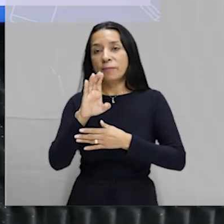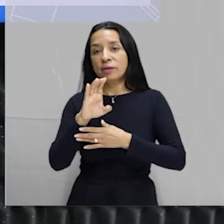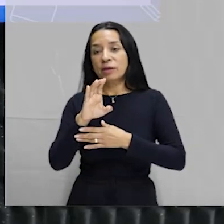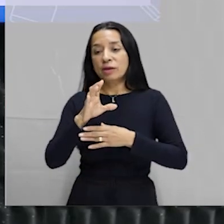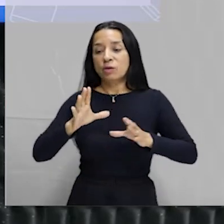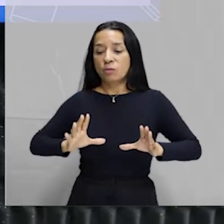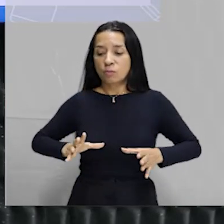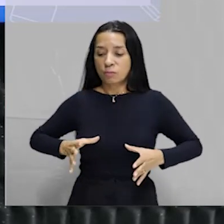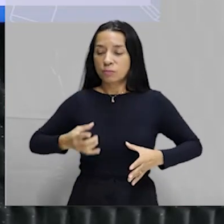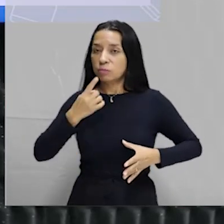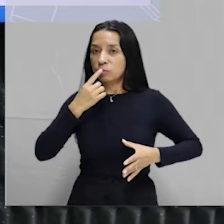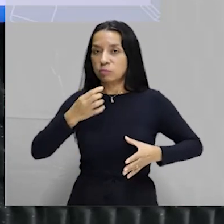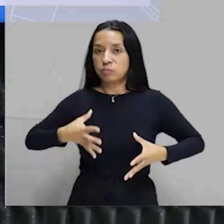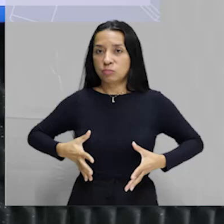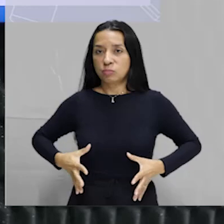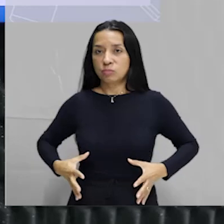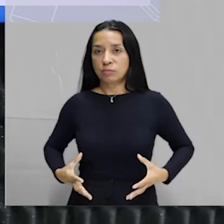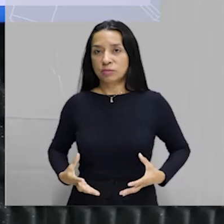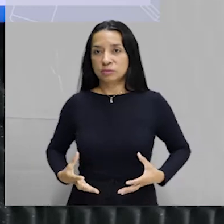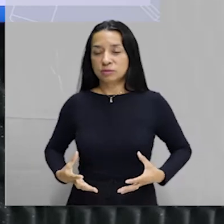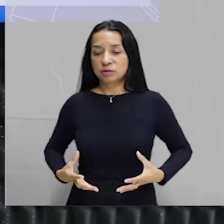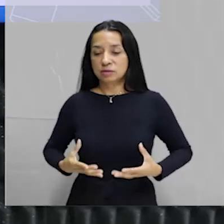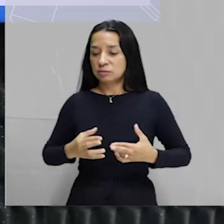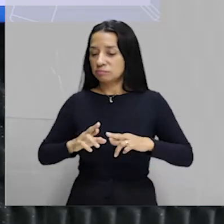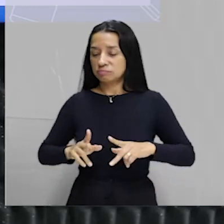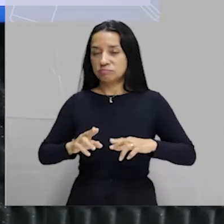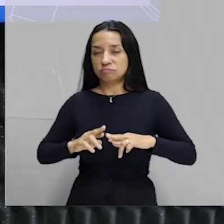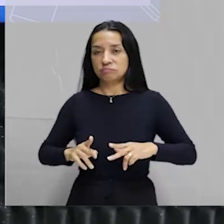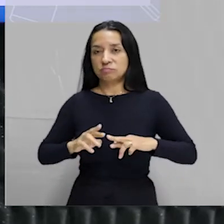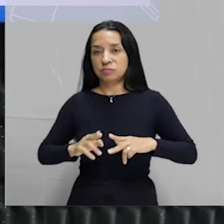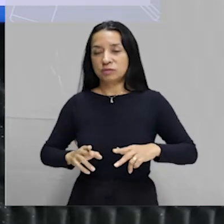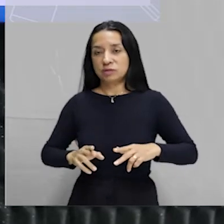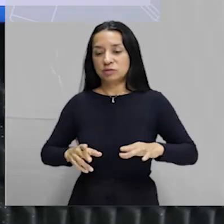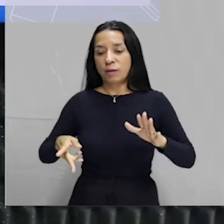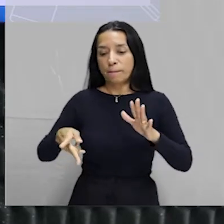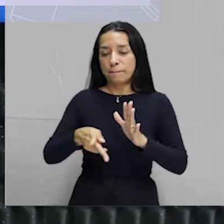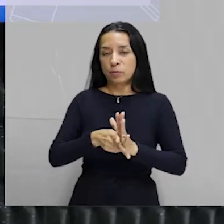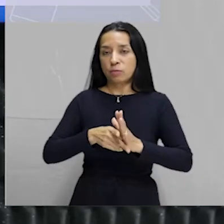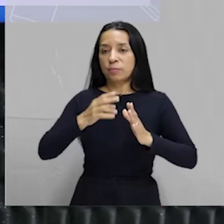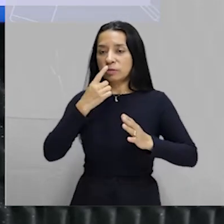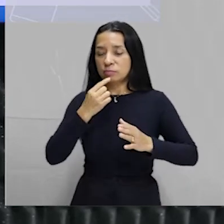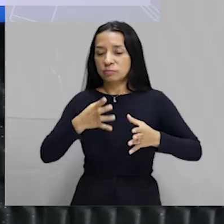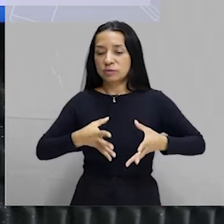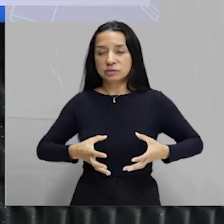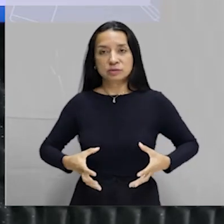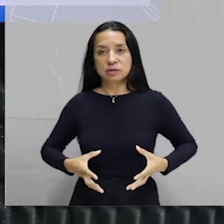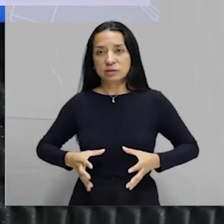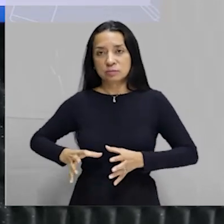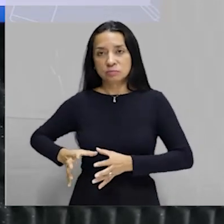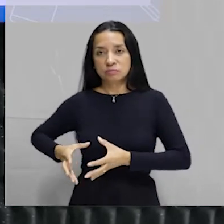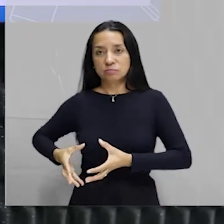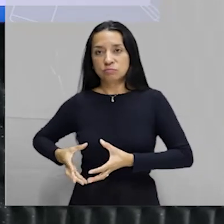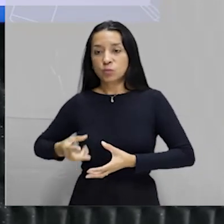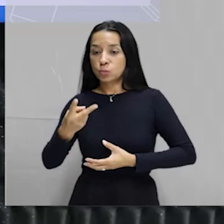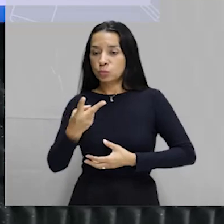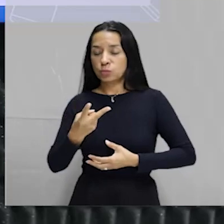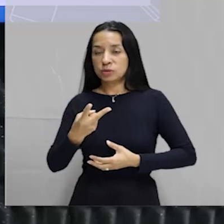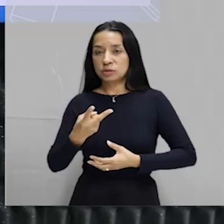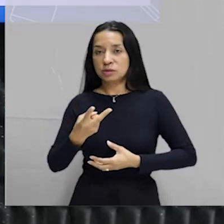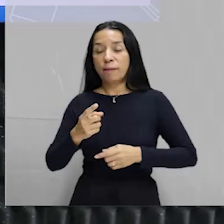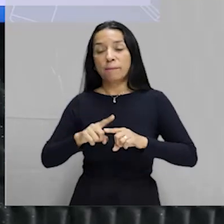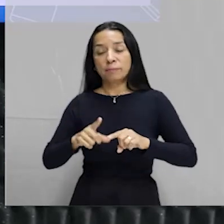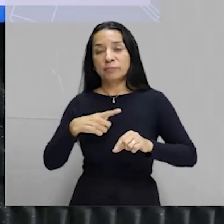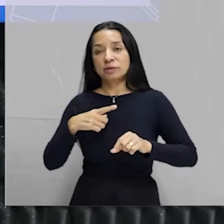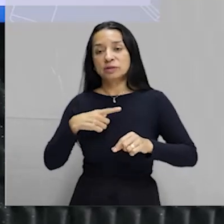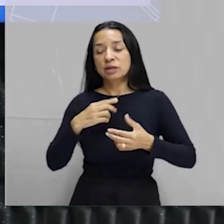placenta distinta, tá? Cada um vai ter a sua própria placenta. Mas existem casos, por exemplo, em